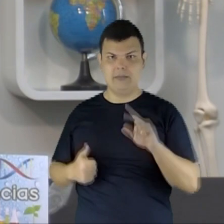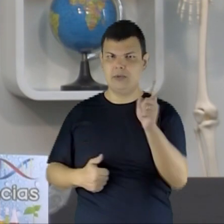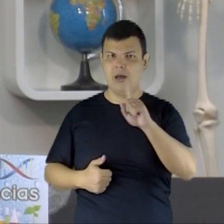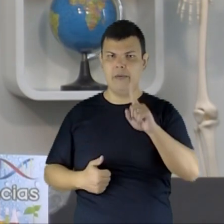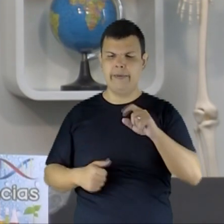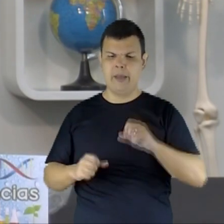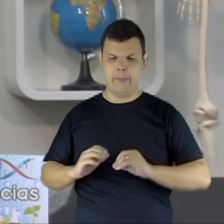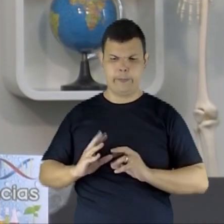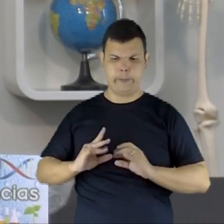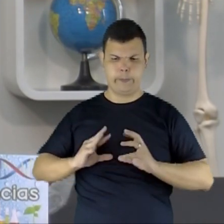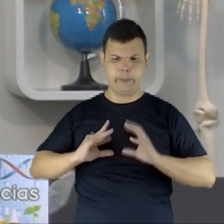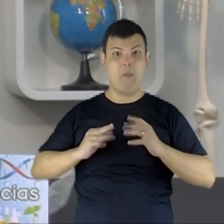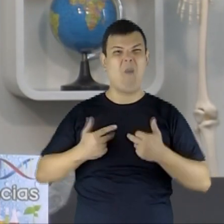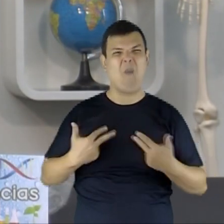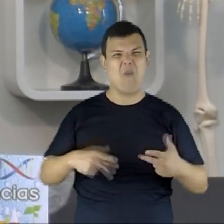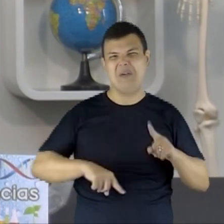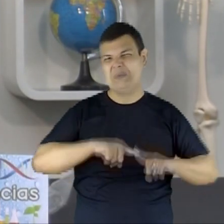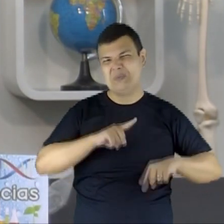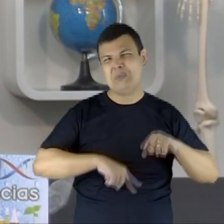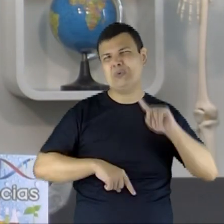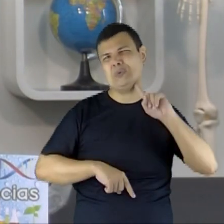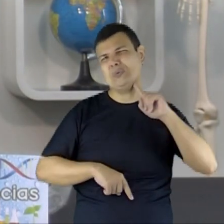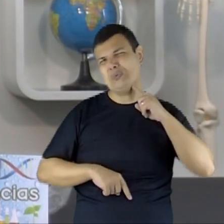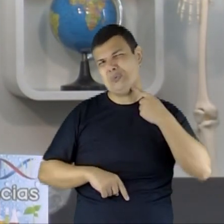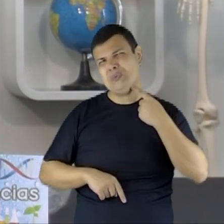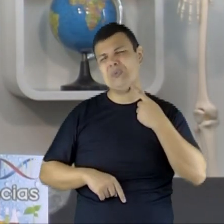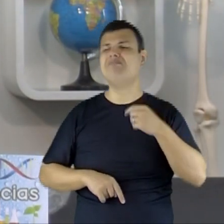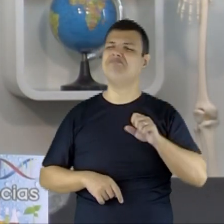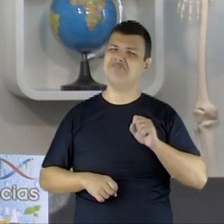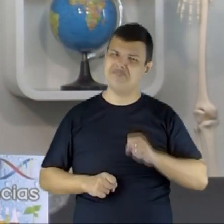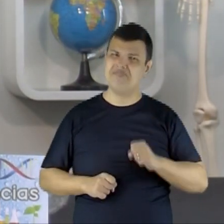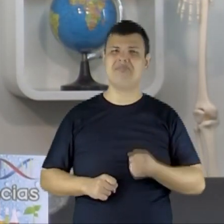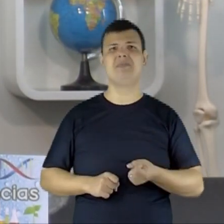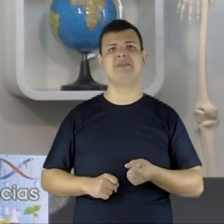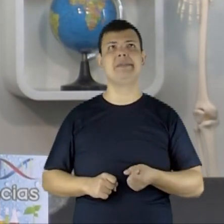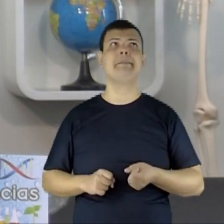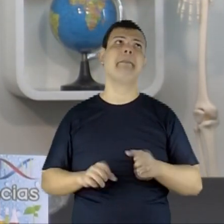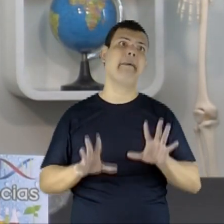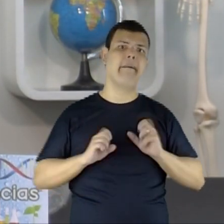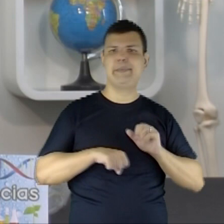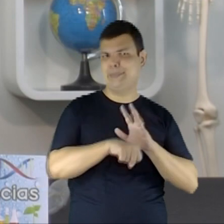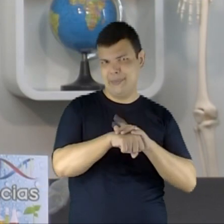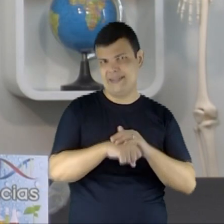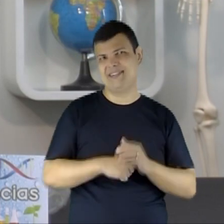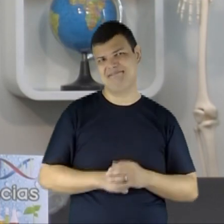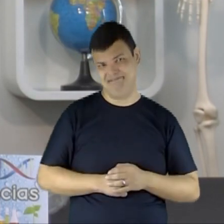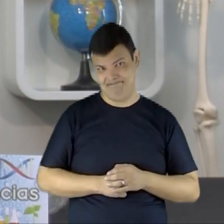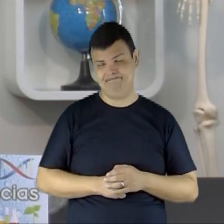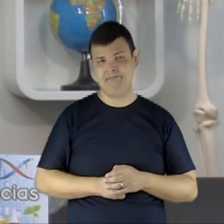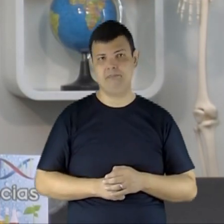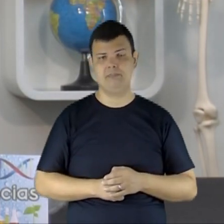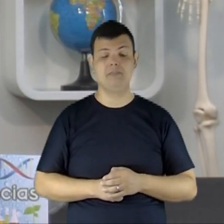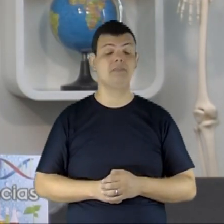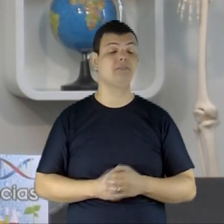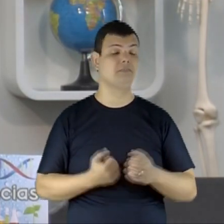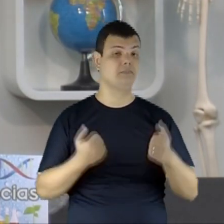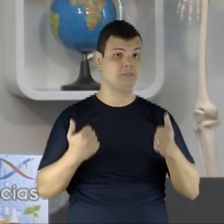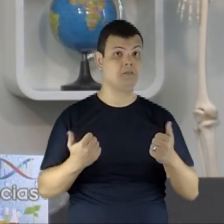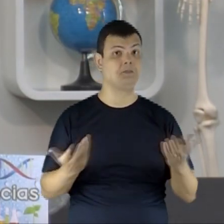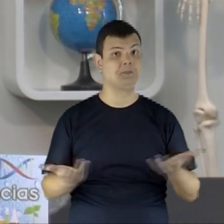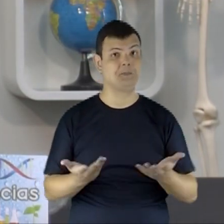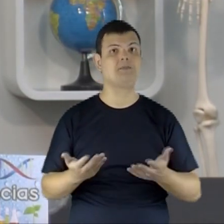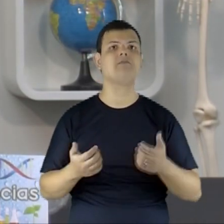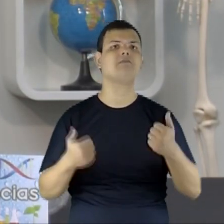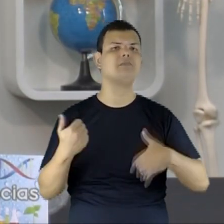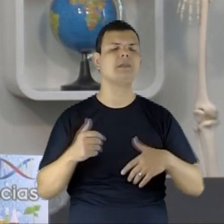nosso corpo essas substâncias que podem ser prejudiciais, podem nos acarretar doenças, tá legal? Então vamos falar agora sobre o